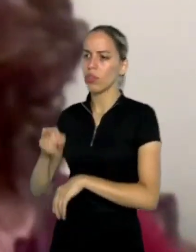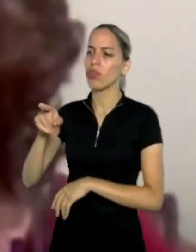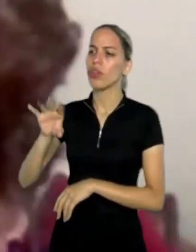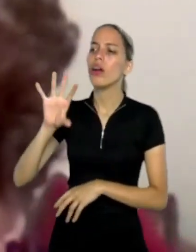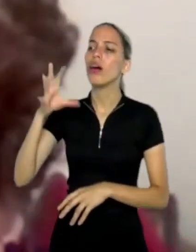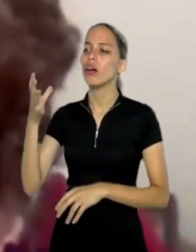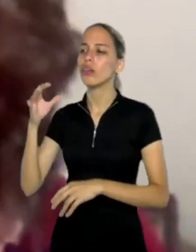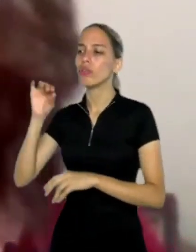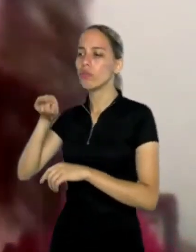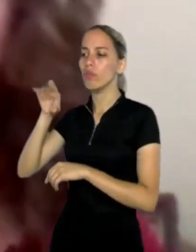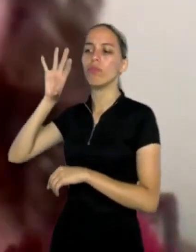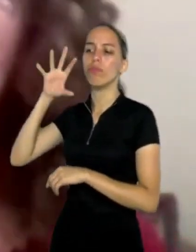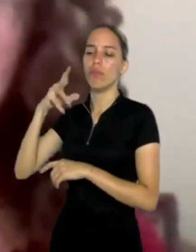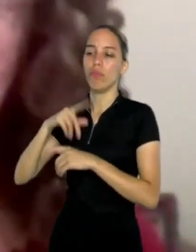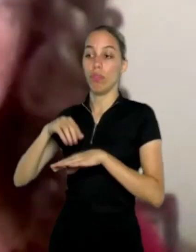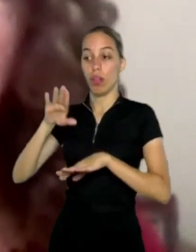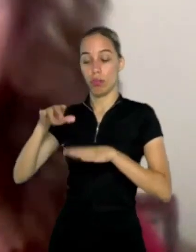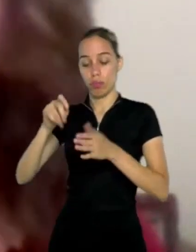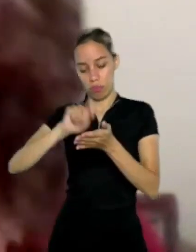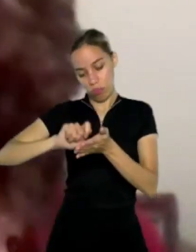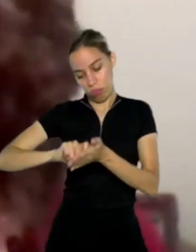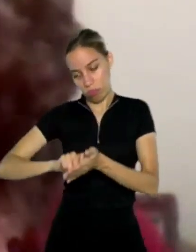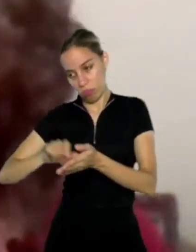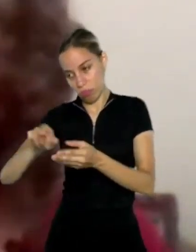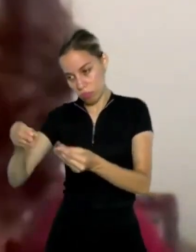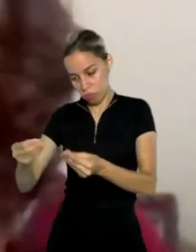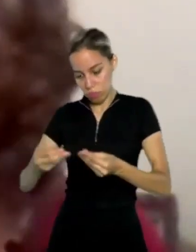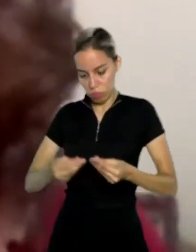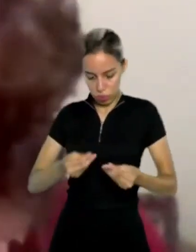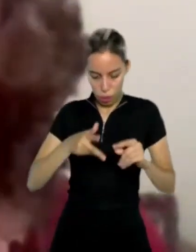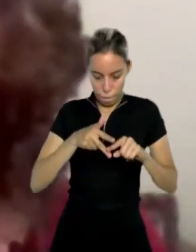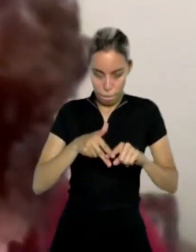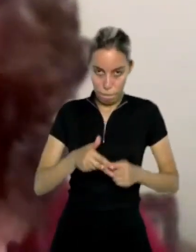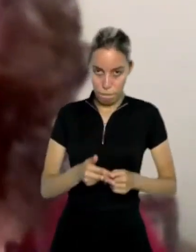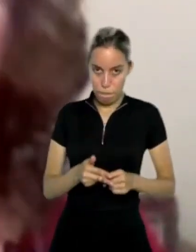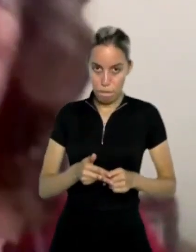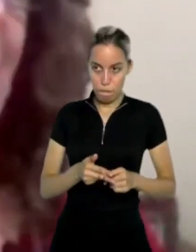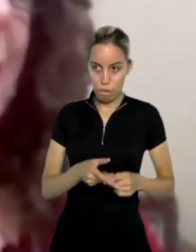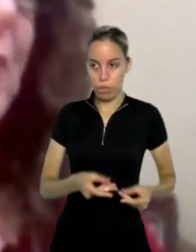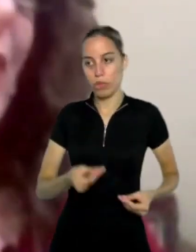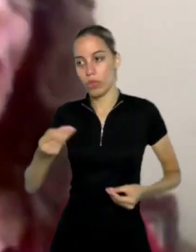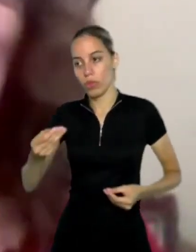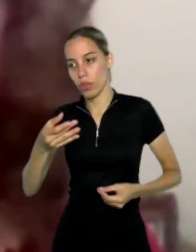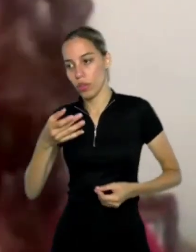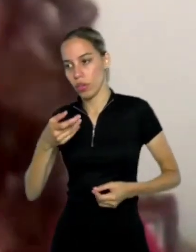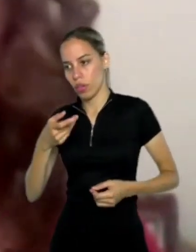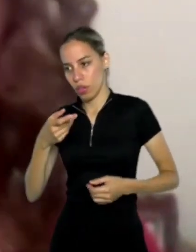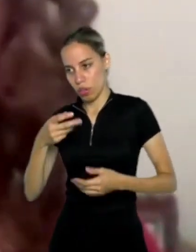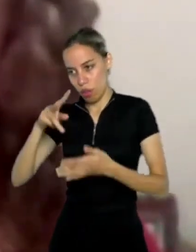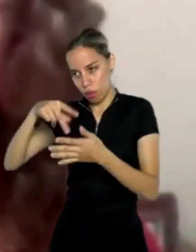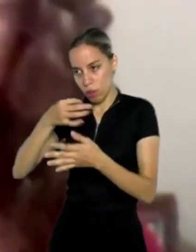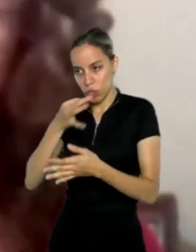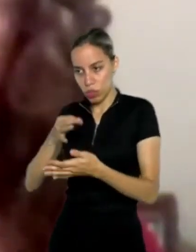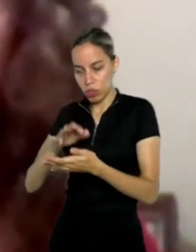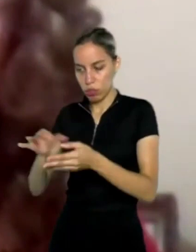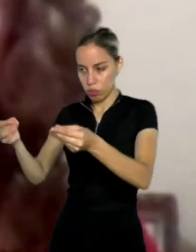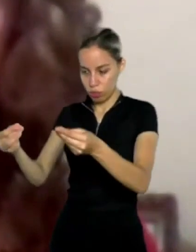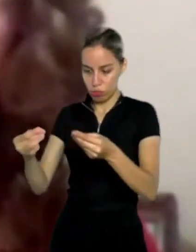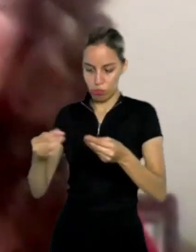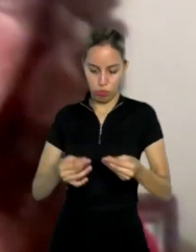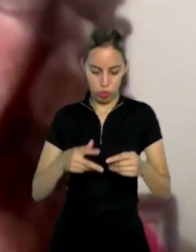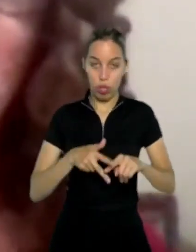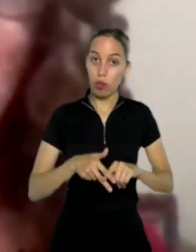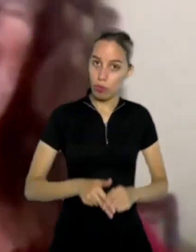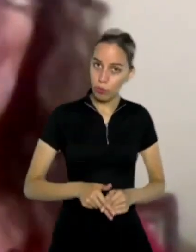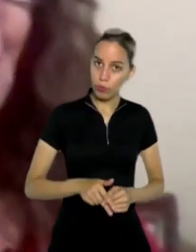devolveram com algumas observações, aí eu trabalhei, aí mandei fazer leitura crítica e tal. O título, que é um título que eu gosto muito,